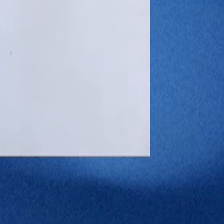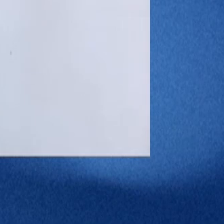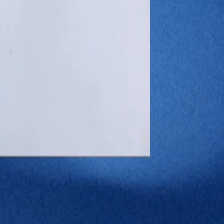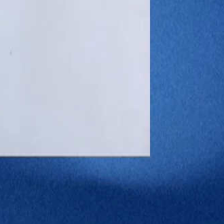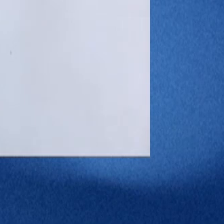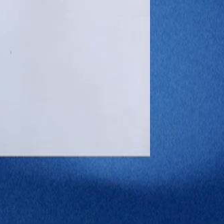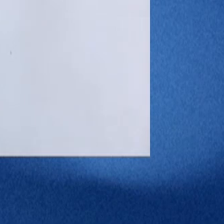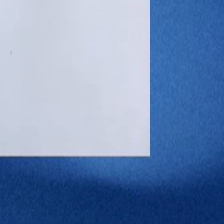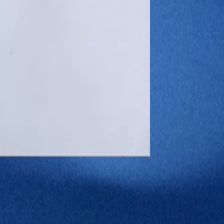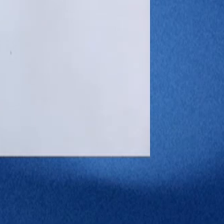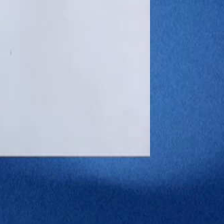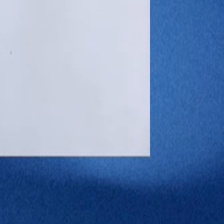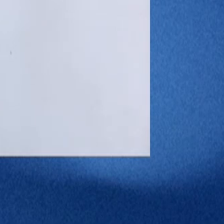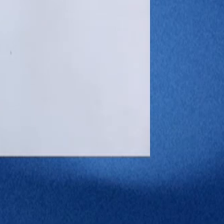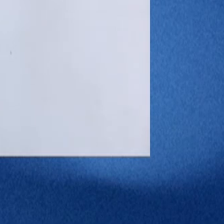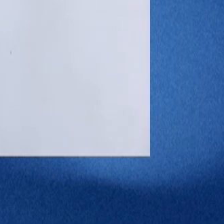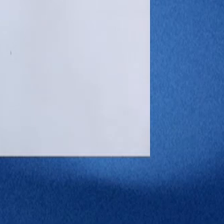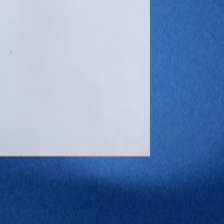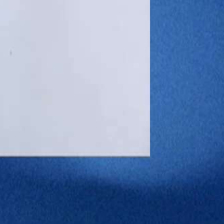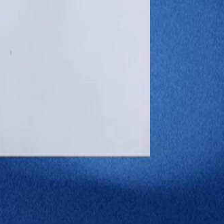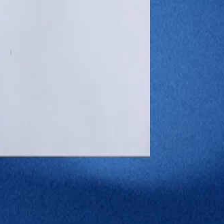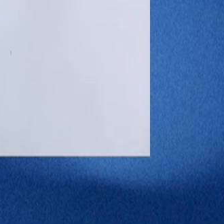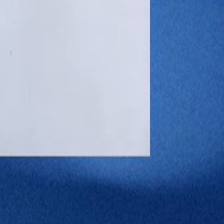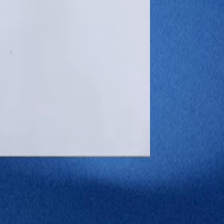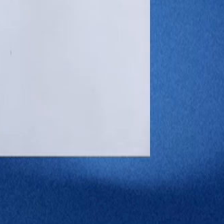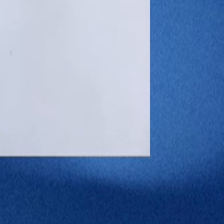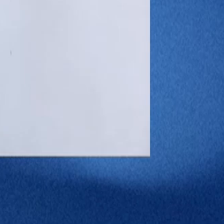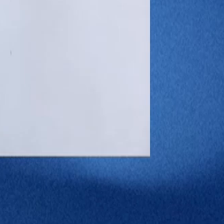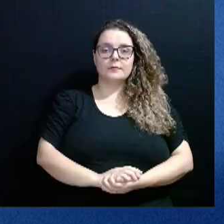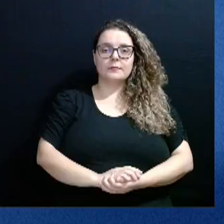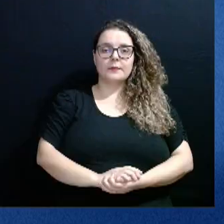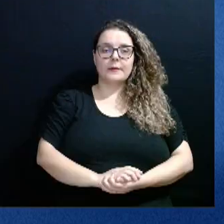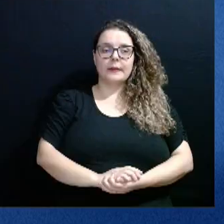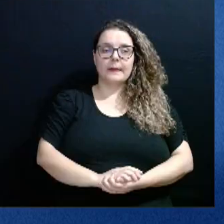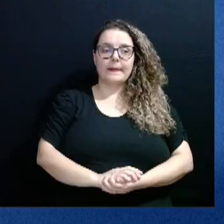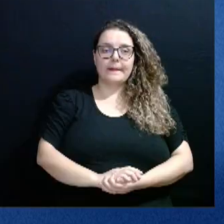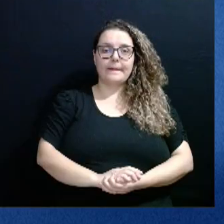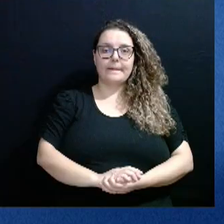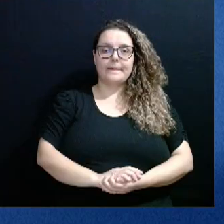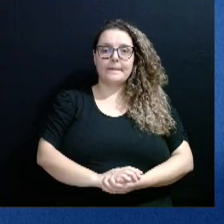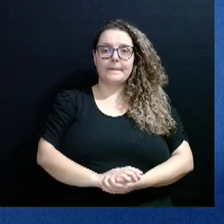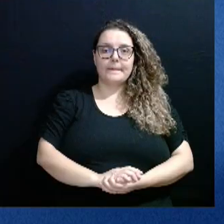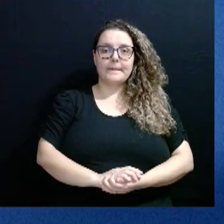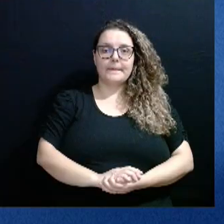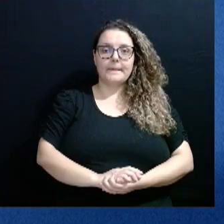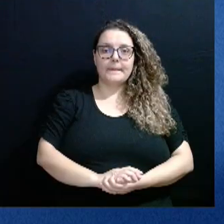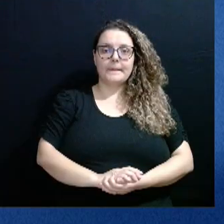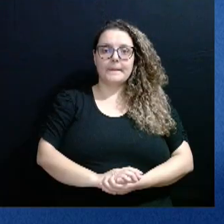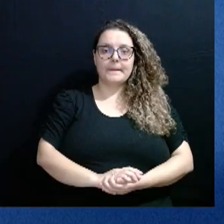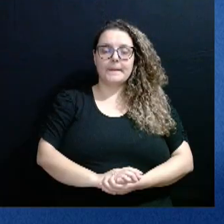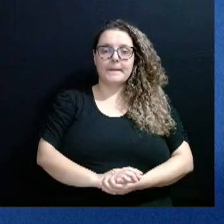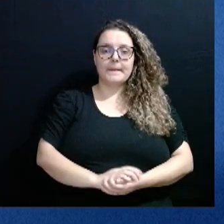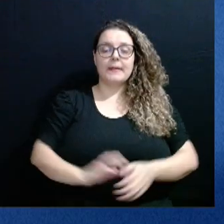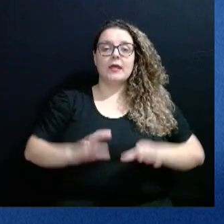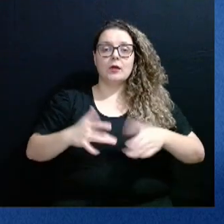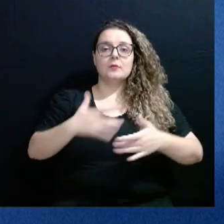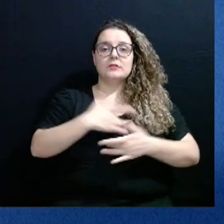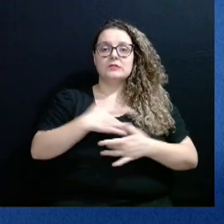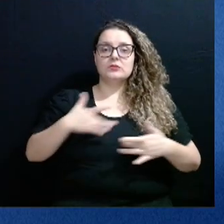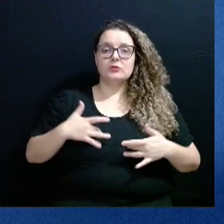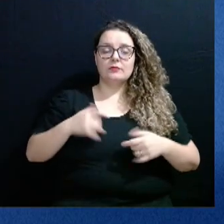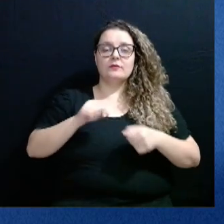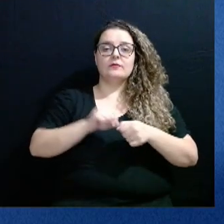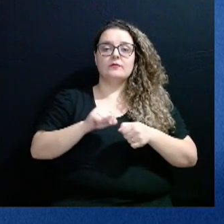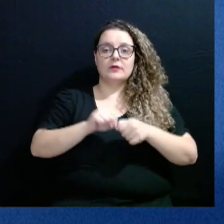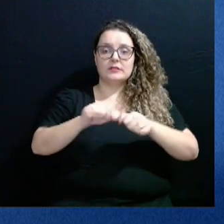Câmara aprova a criação da Semana sobre a Conscientização do Climatério. Comissão de Saúde realiza audiência